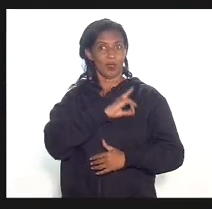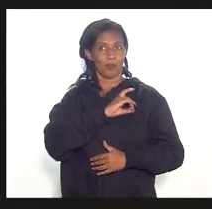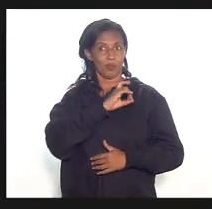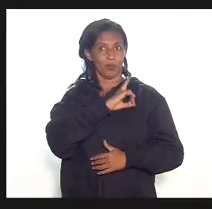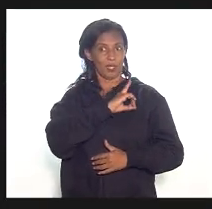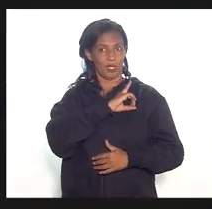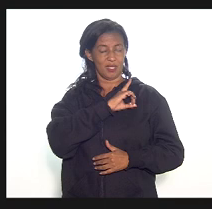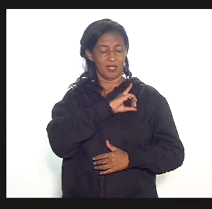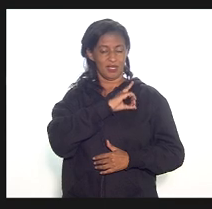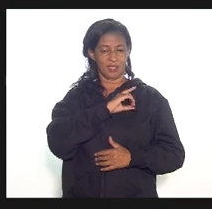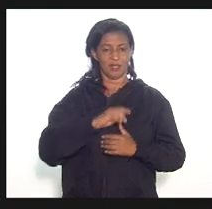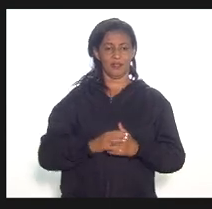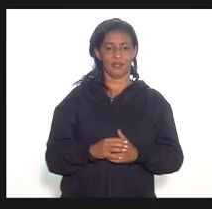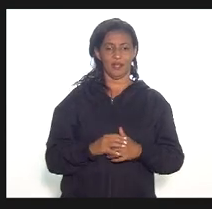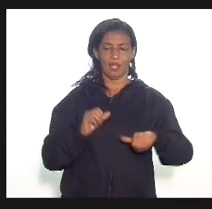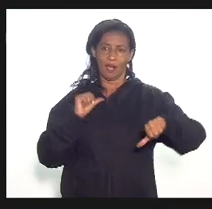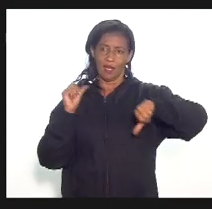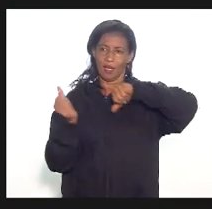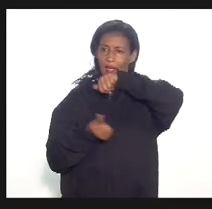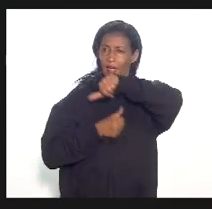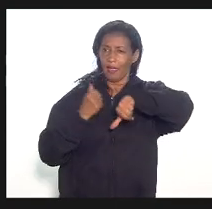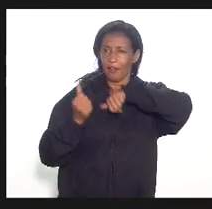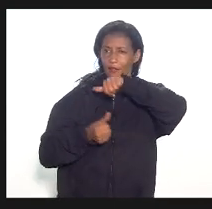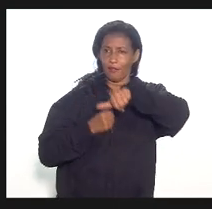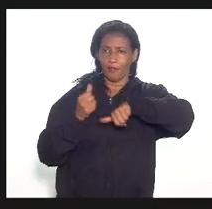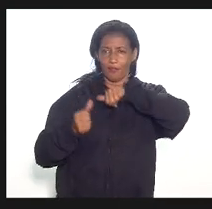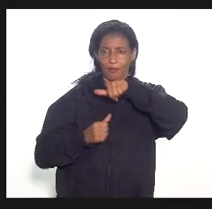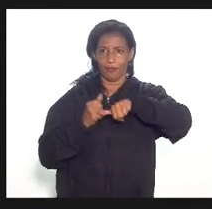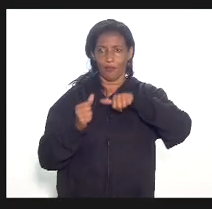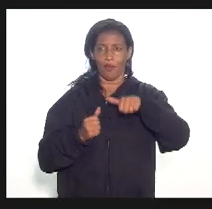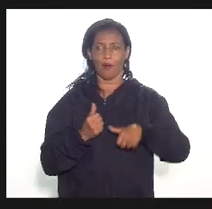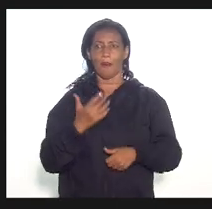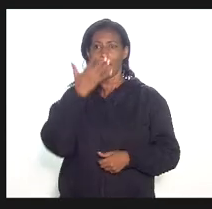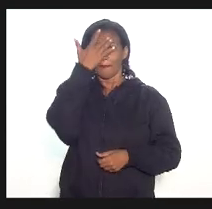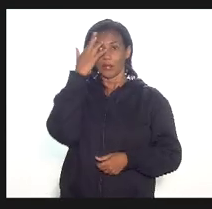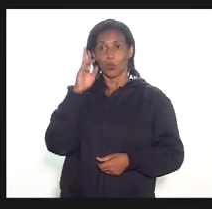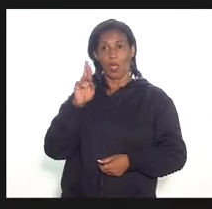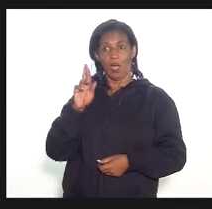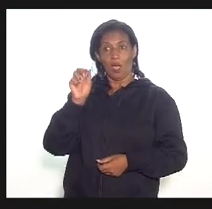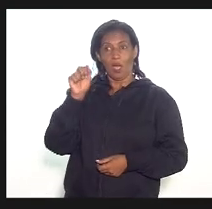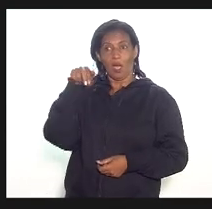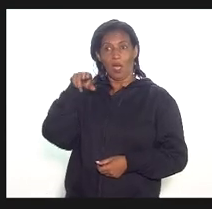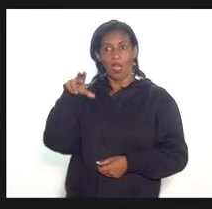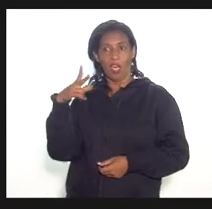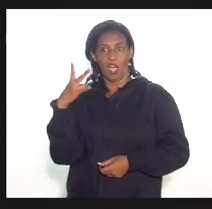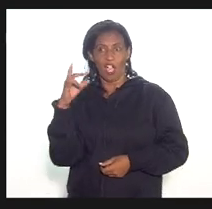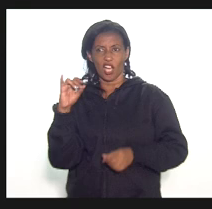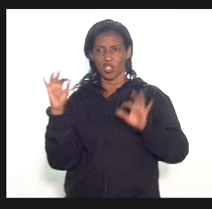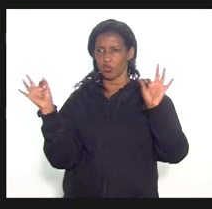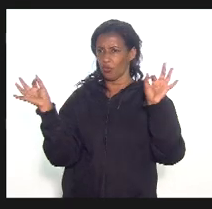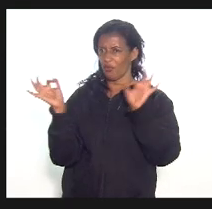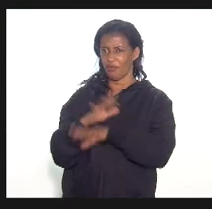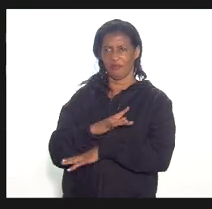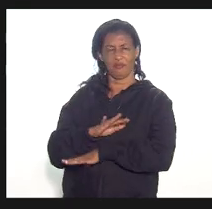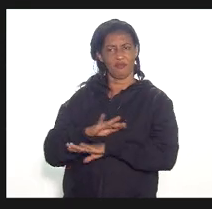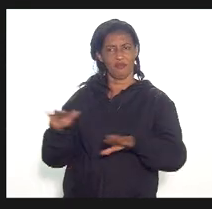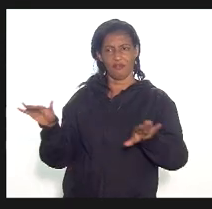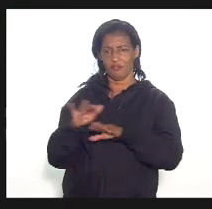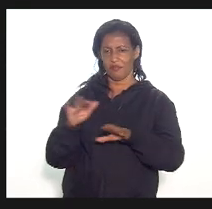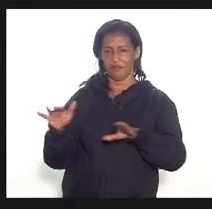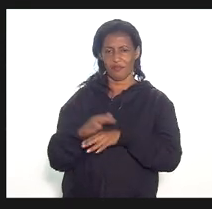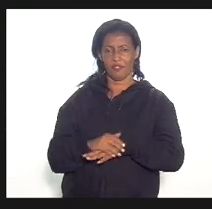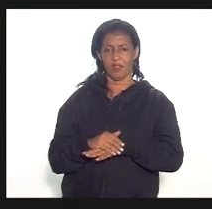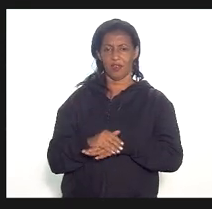conjuntão a terceirização dos funcionários do rancho no CBmerge fim do rancho da PMERge já falei isso